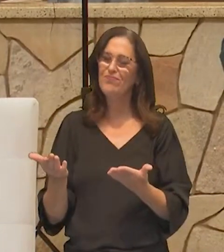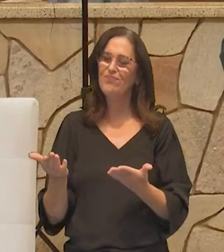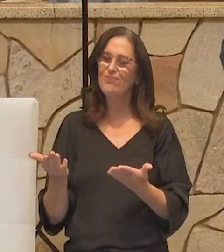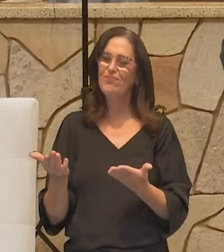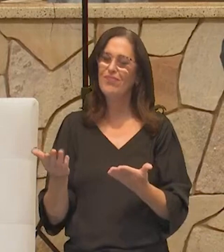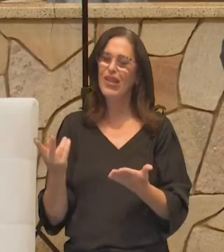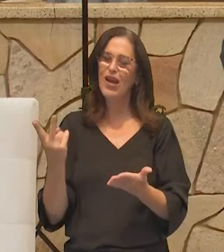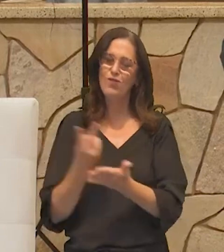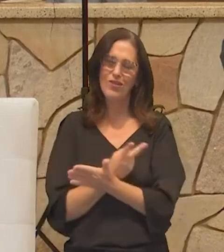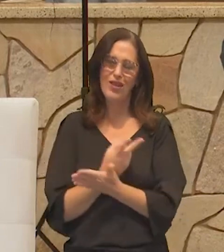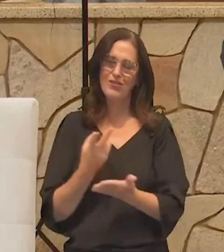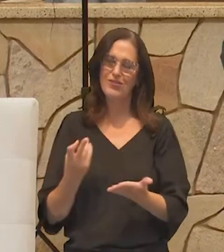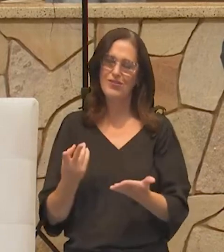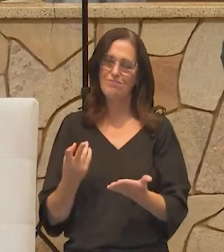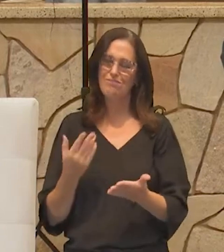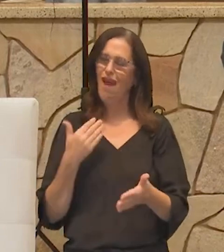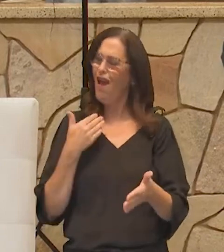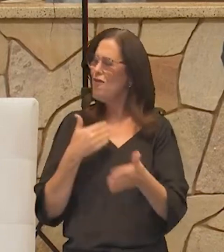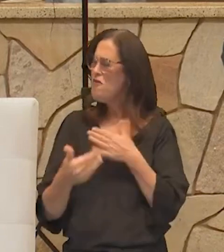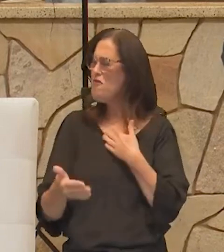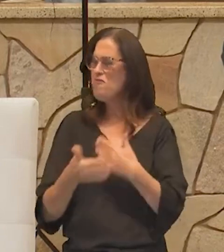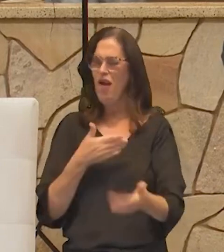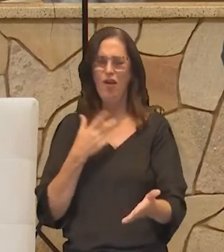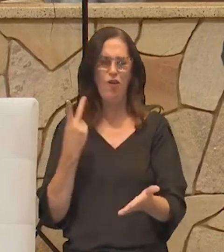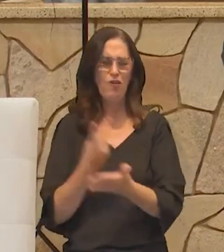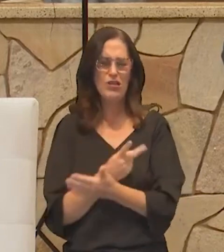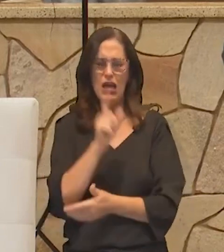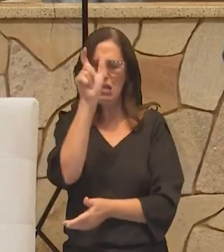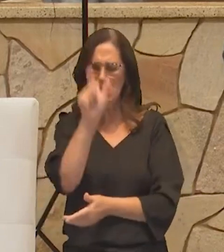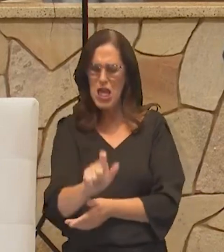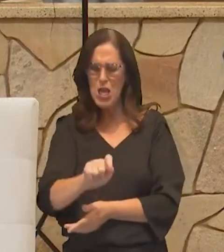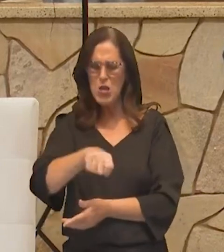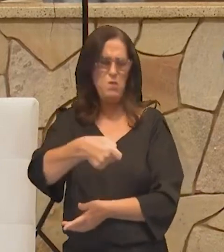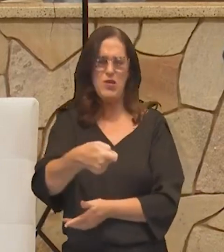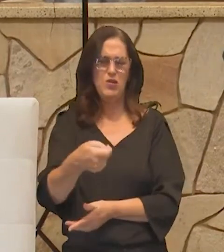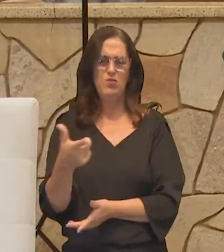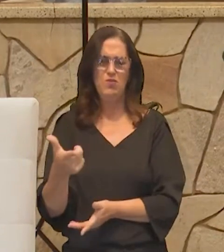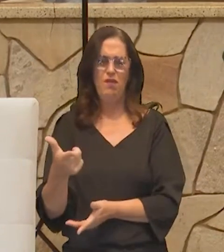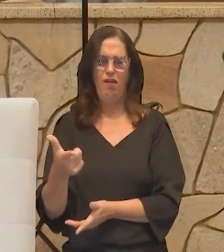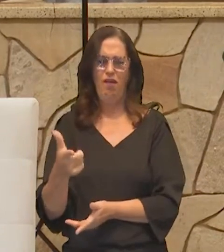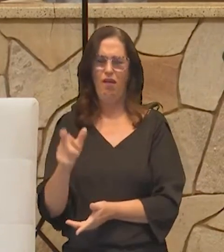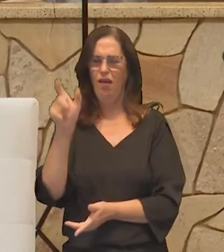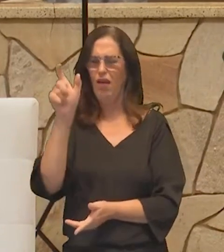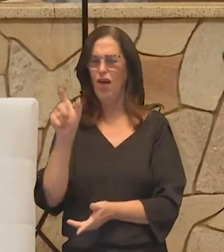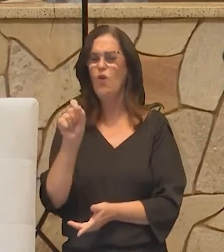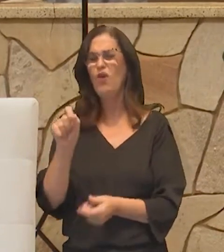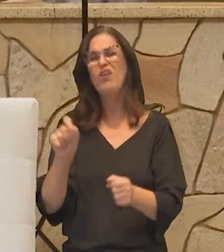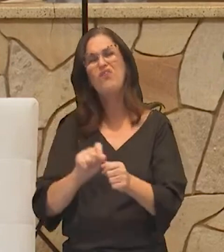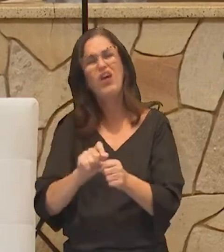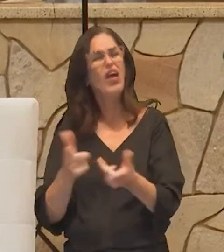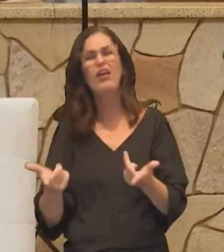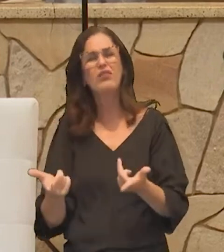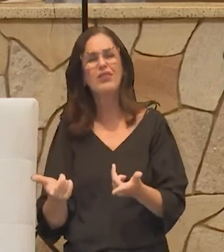daquilo que aconteceu, independentemente de quem é esse próximo, independentemente do que ele